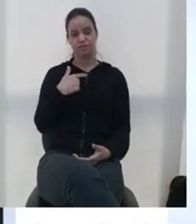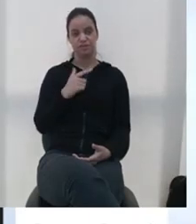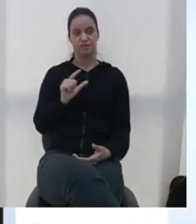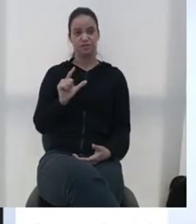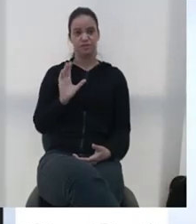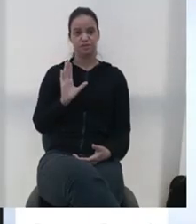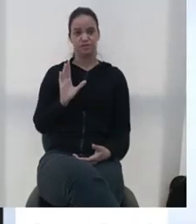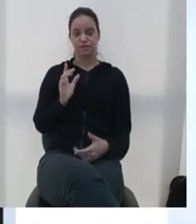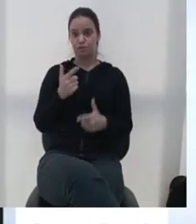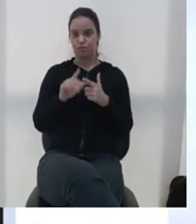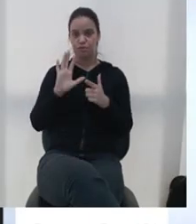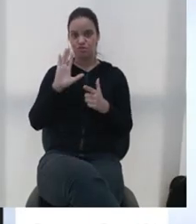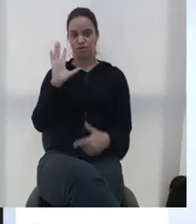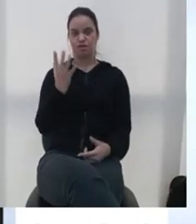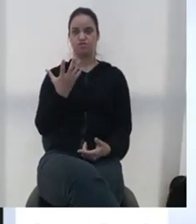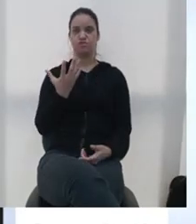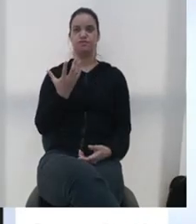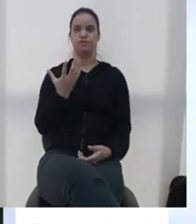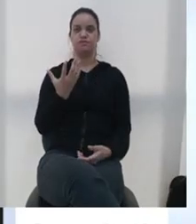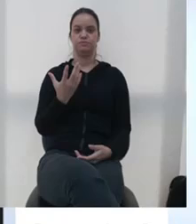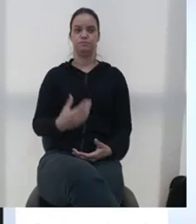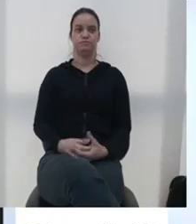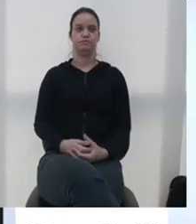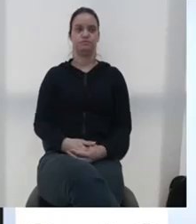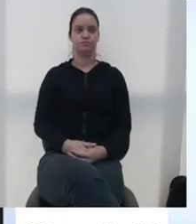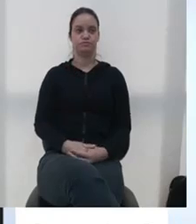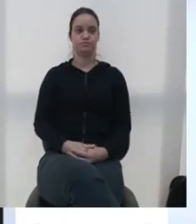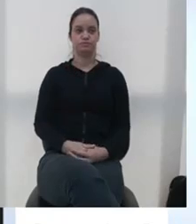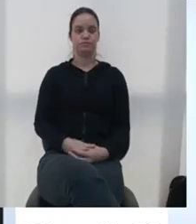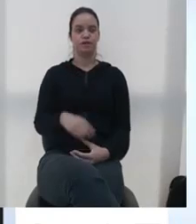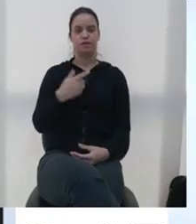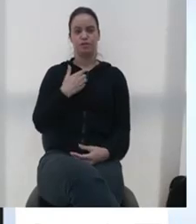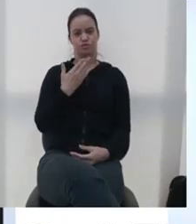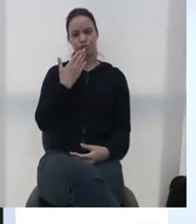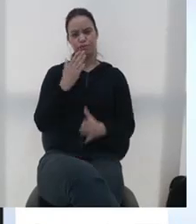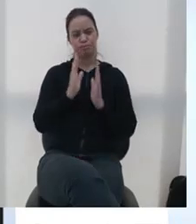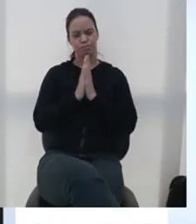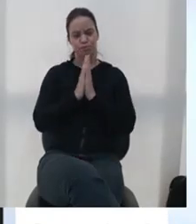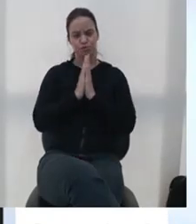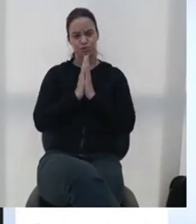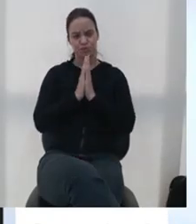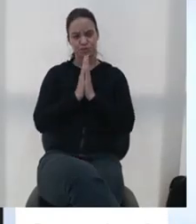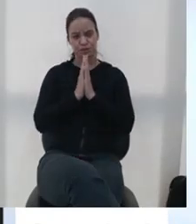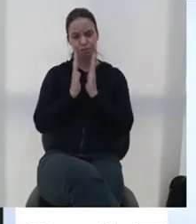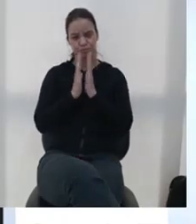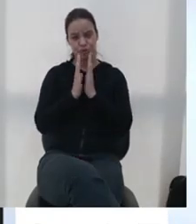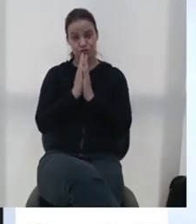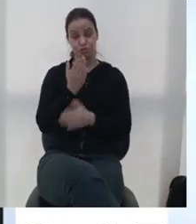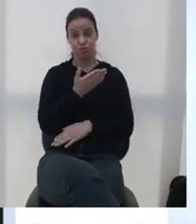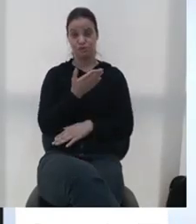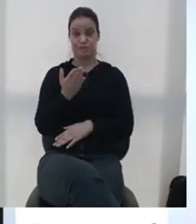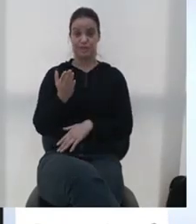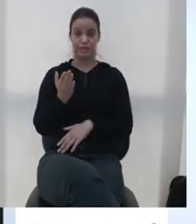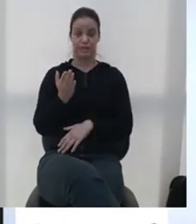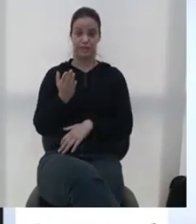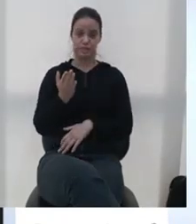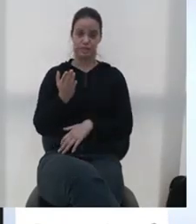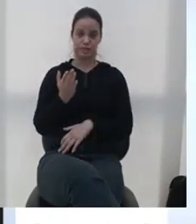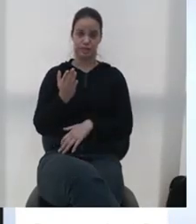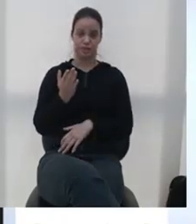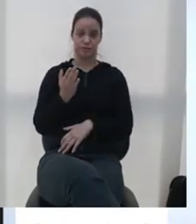sido resolvido. É esse o meu apelo, que eu faço a cada um de vossas excelências, a